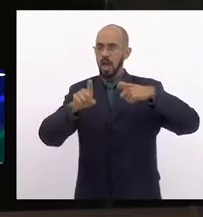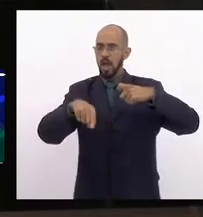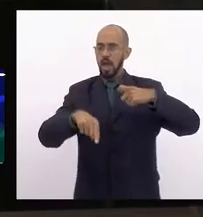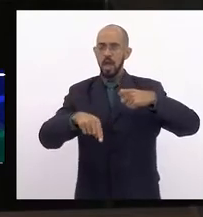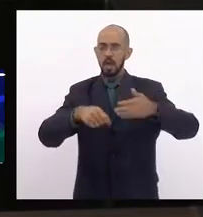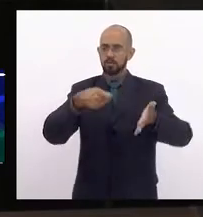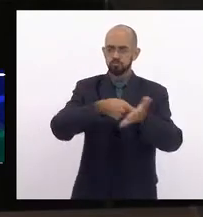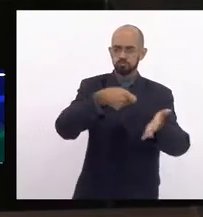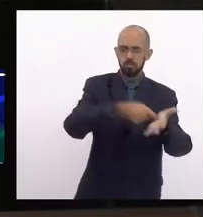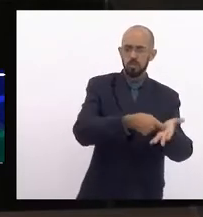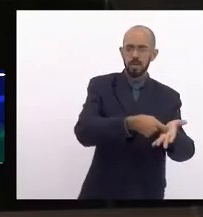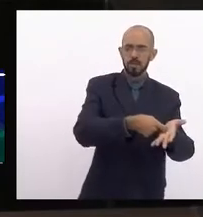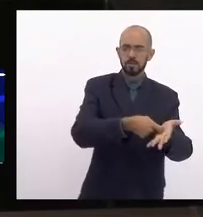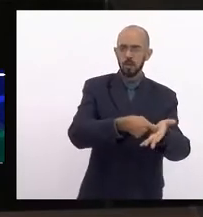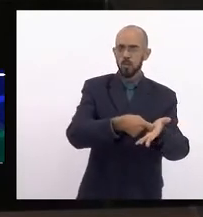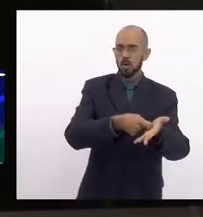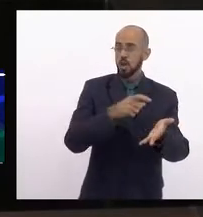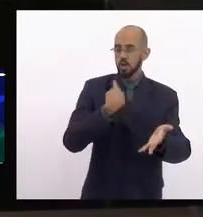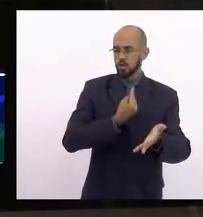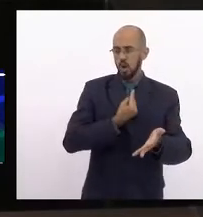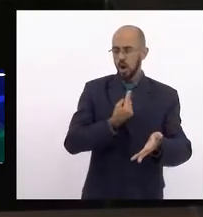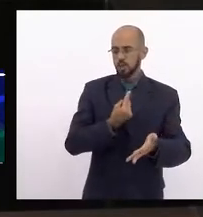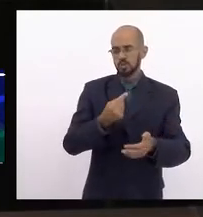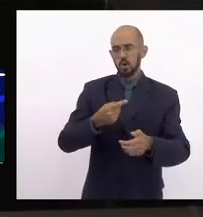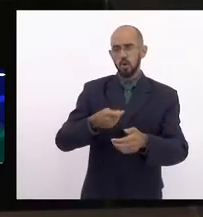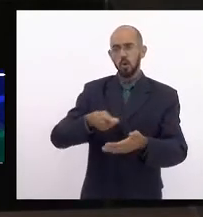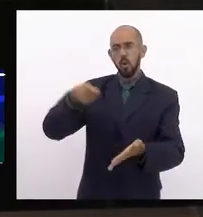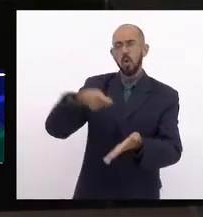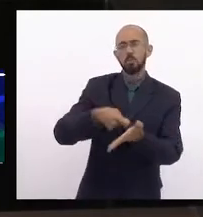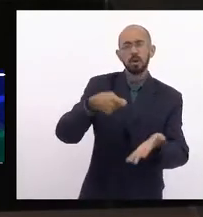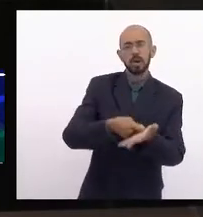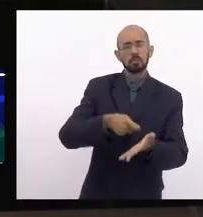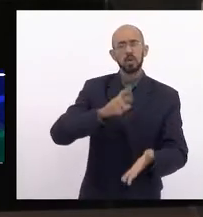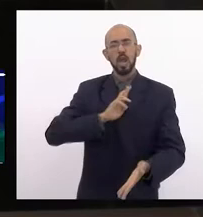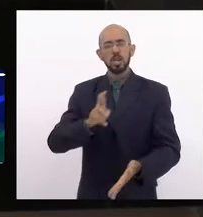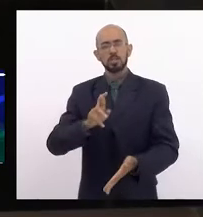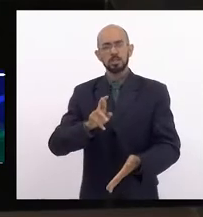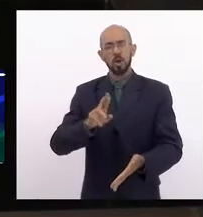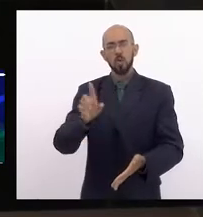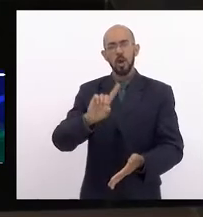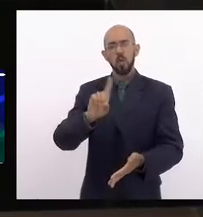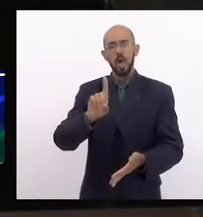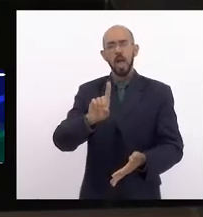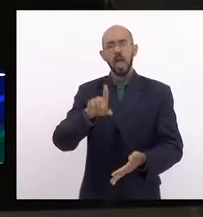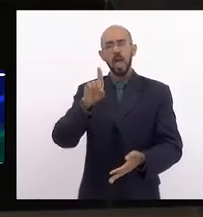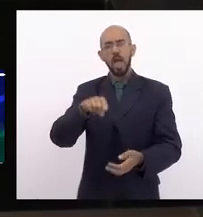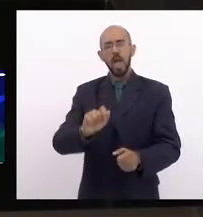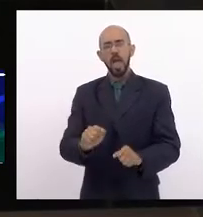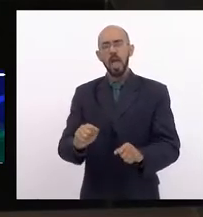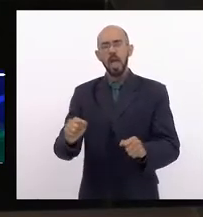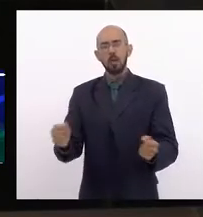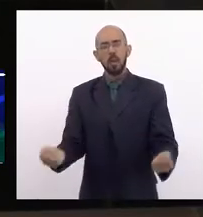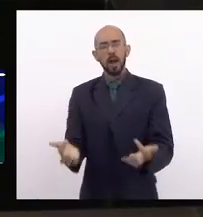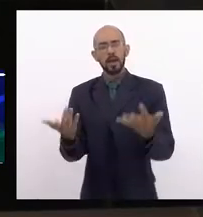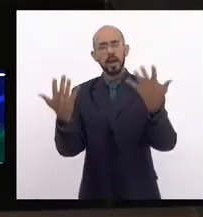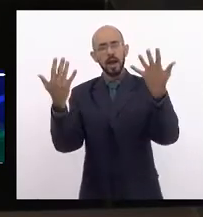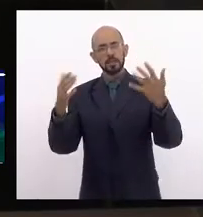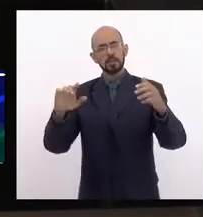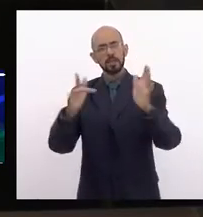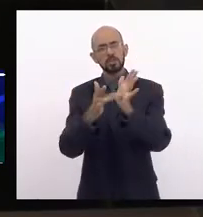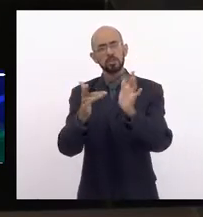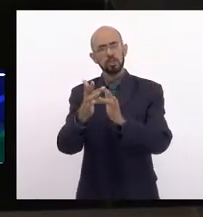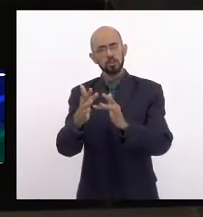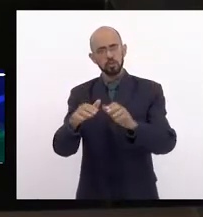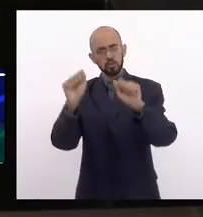forçado força no bar nós vamos revisão a graça do Senhor Jesus Cristo para alcançar aqueles que precisam mudar o coração